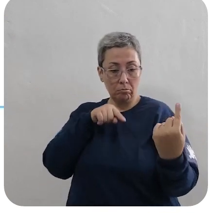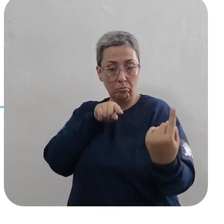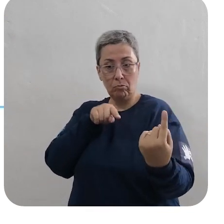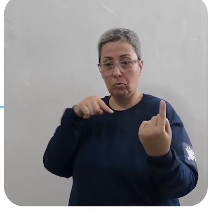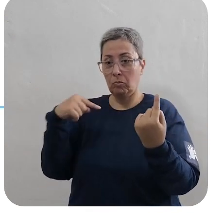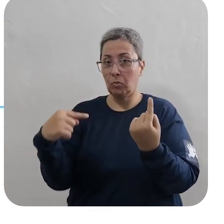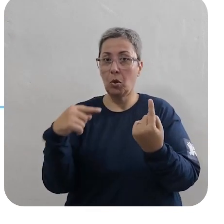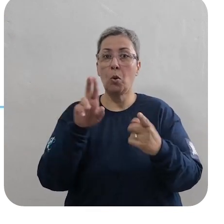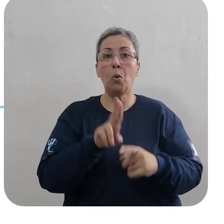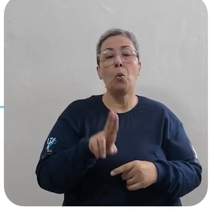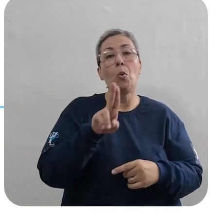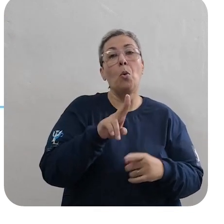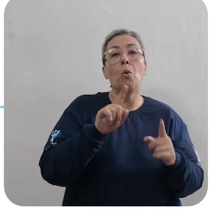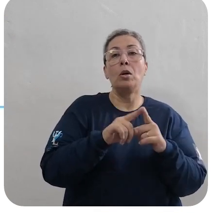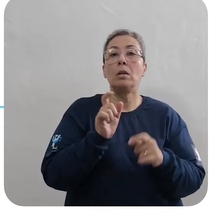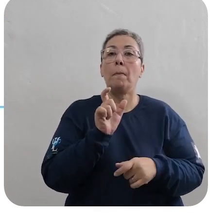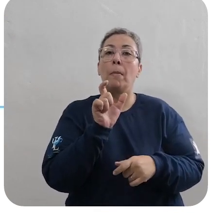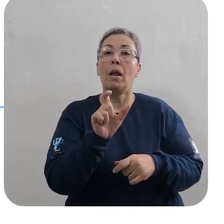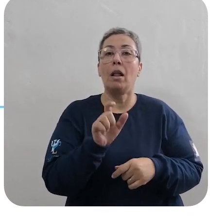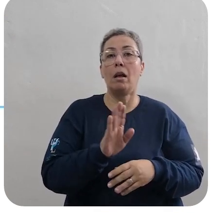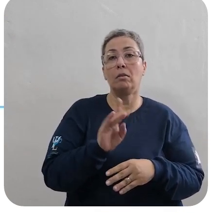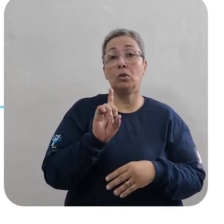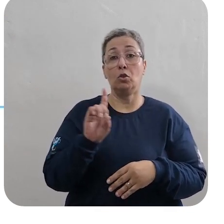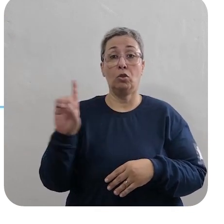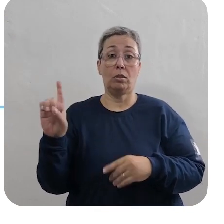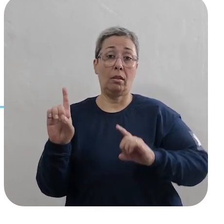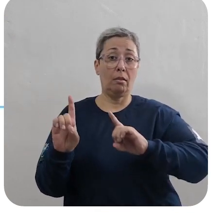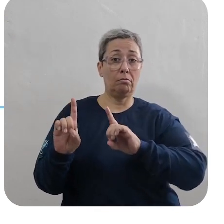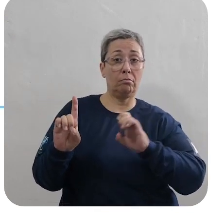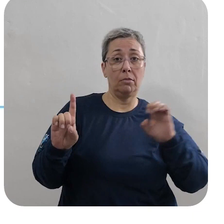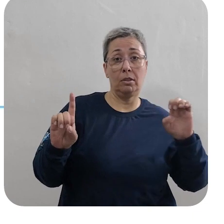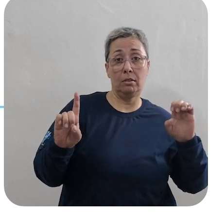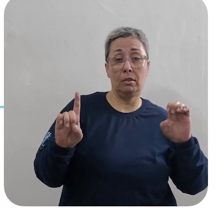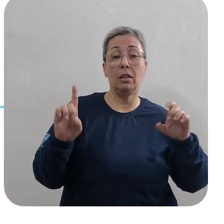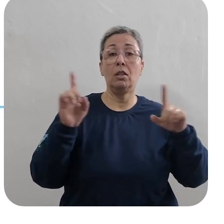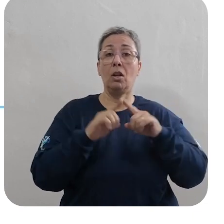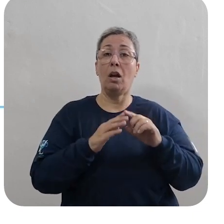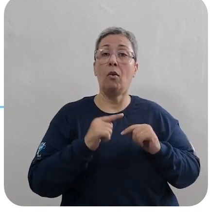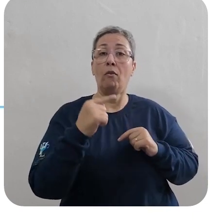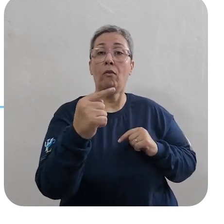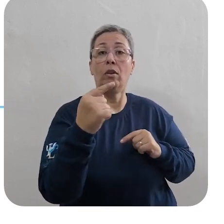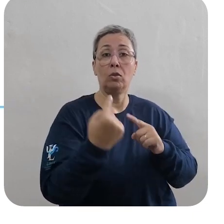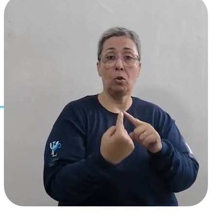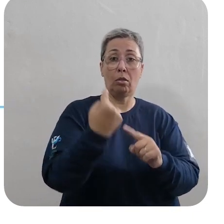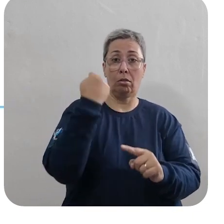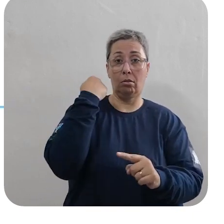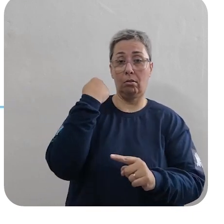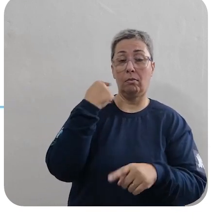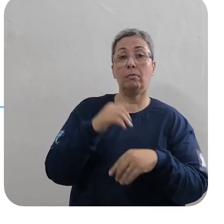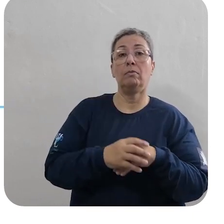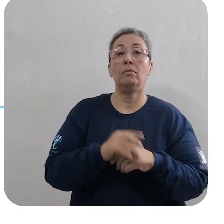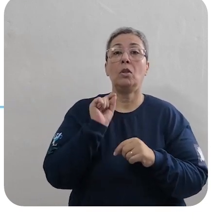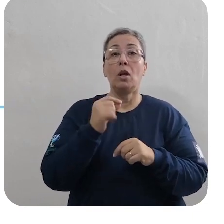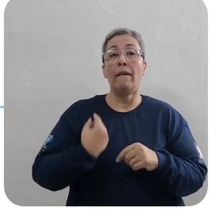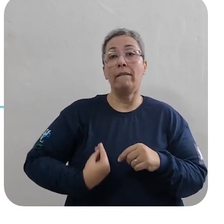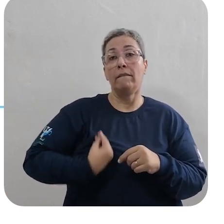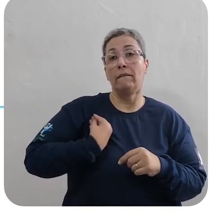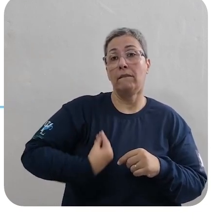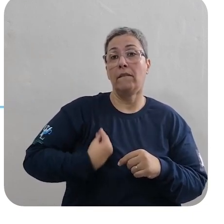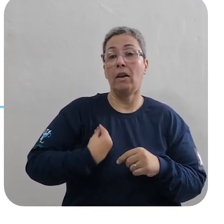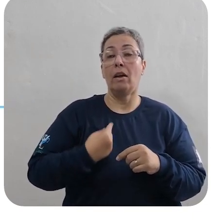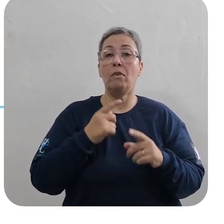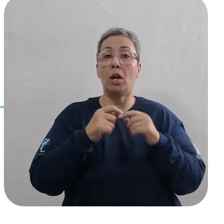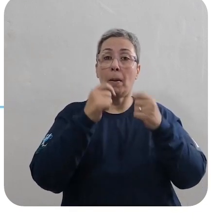posição, utilizando termos como à direita, à esquerda, em frente e atrás.